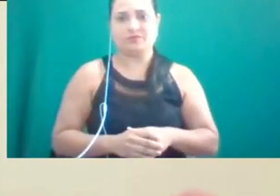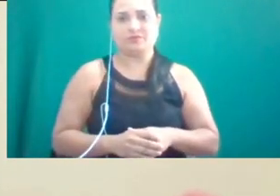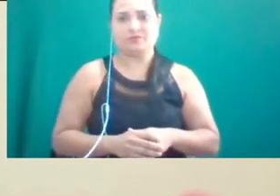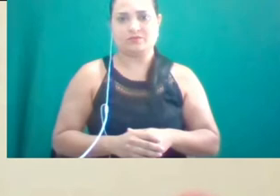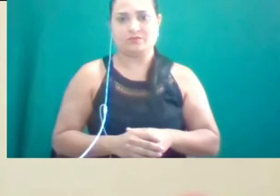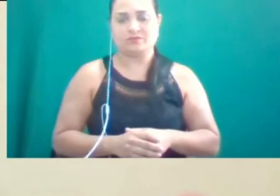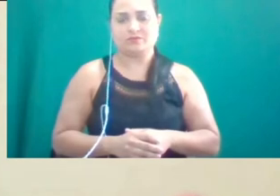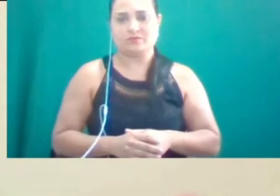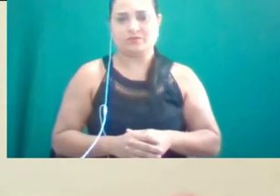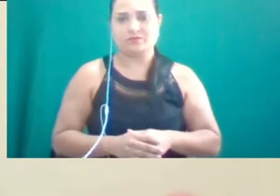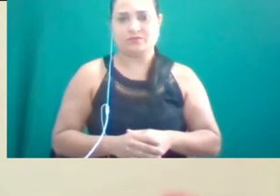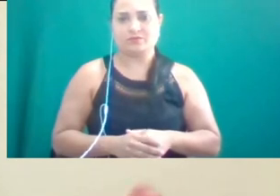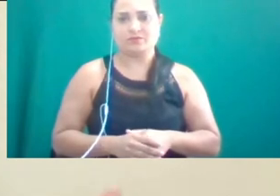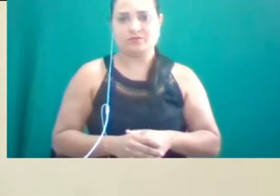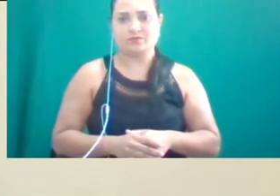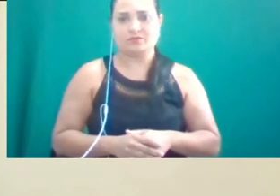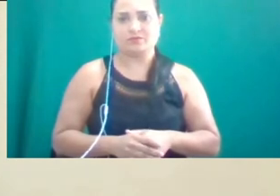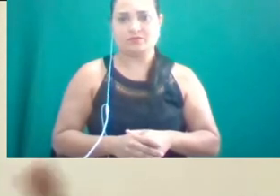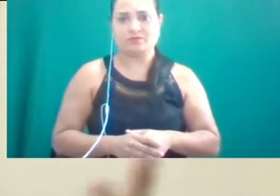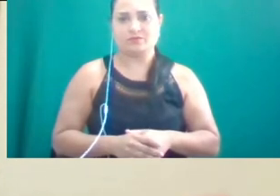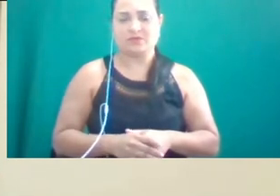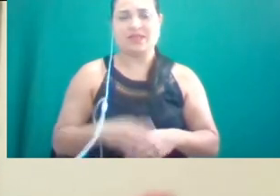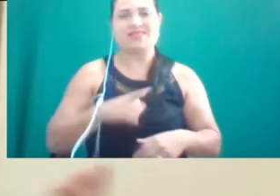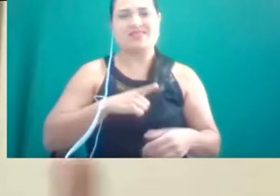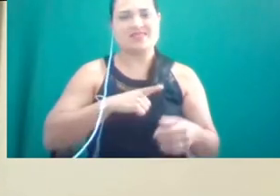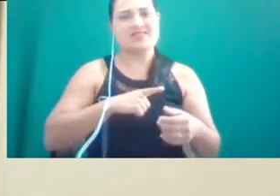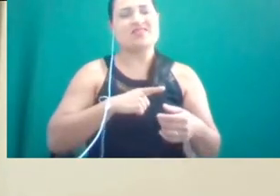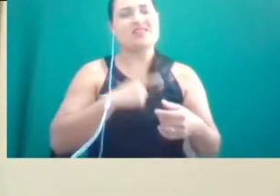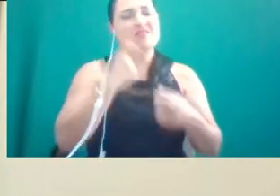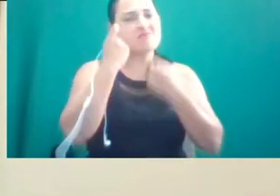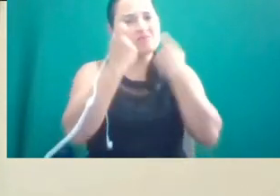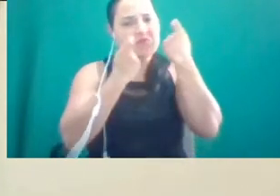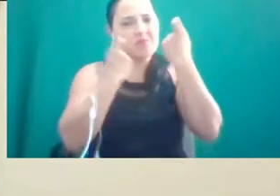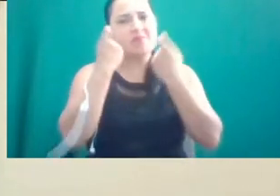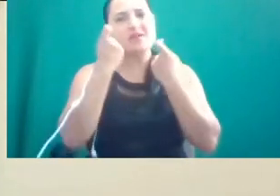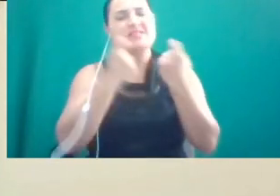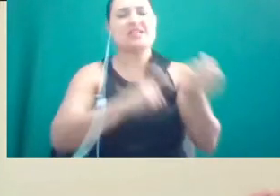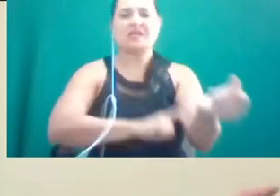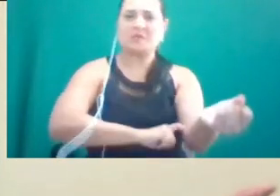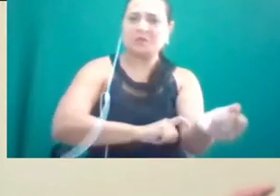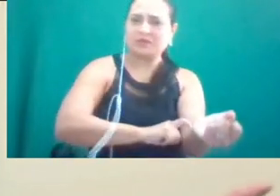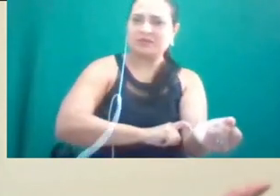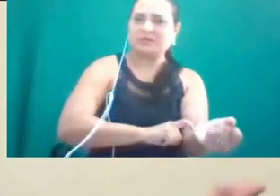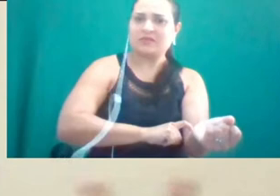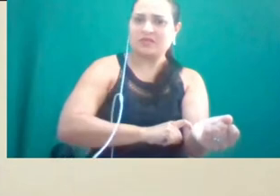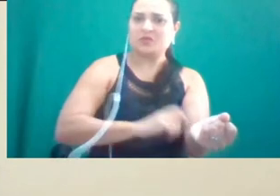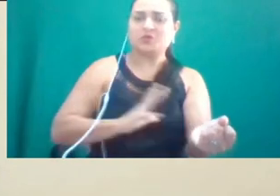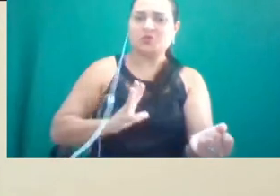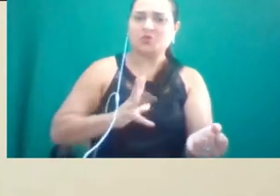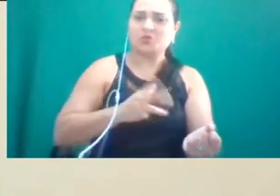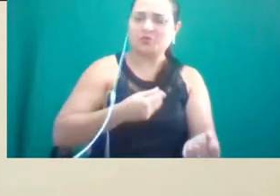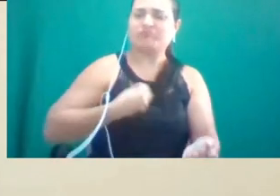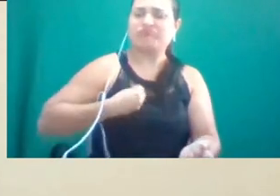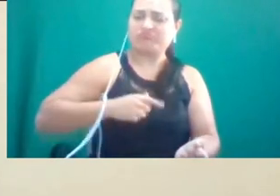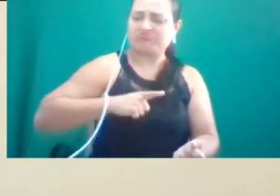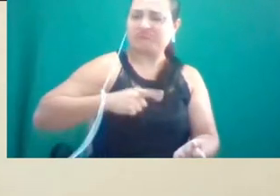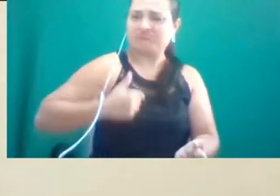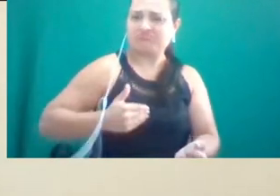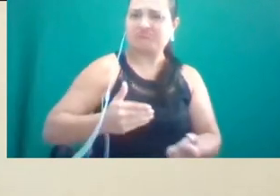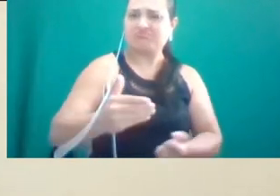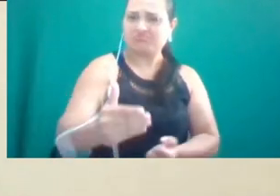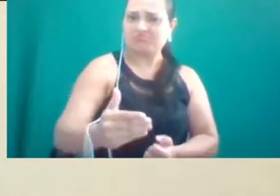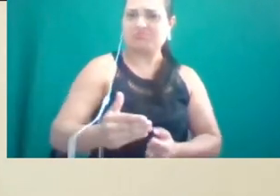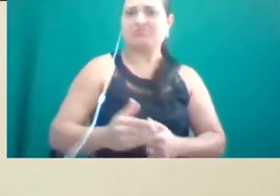começaram a turma. Começaram a turma com 40, 50 e poucos estão se formando. Muitos desistem pelo